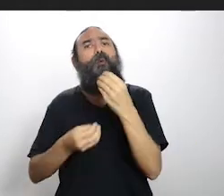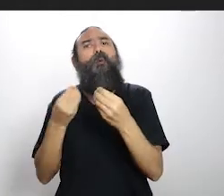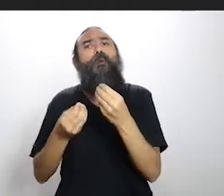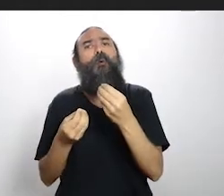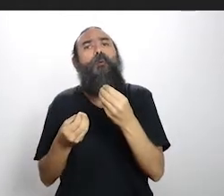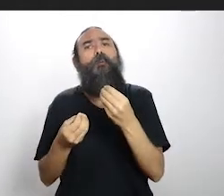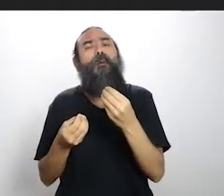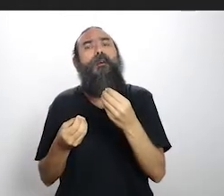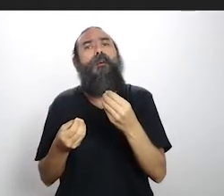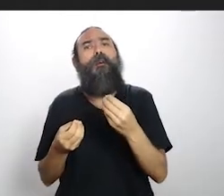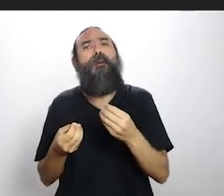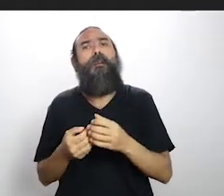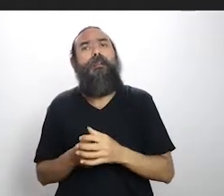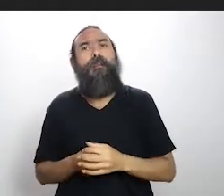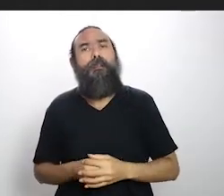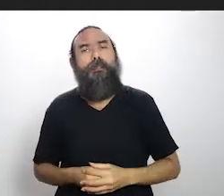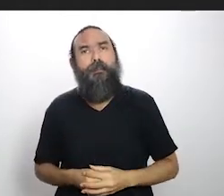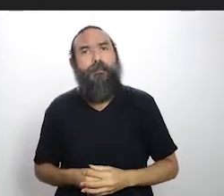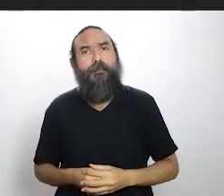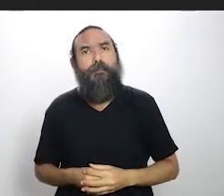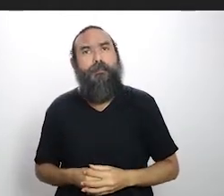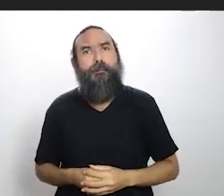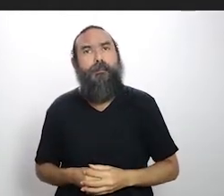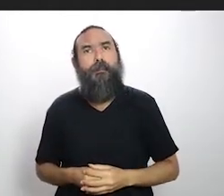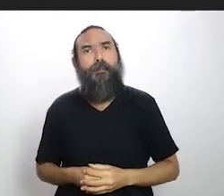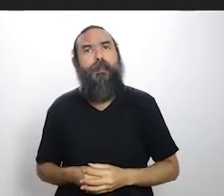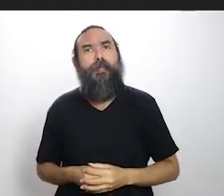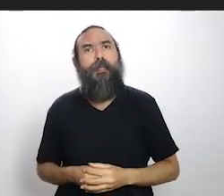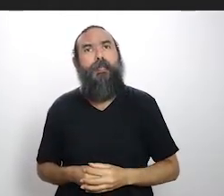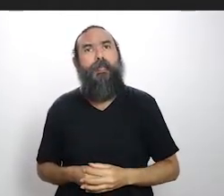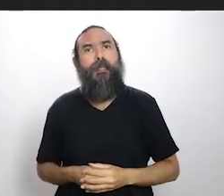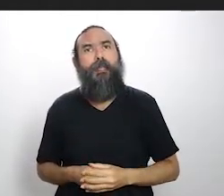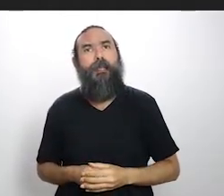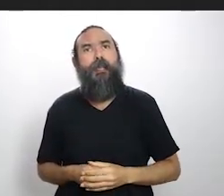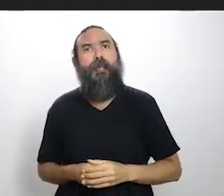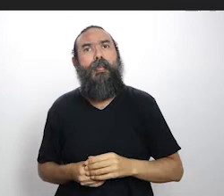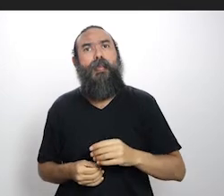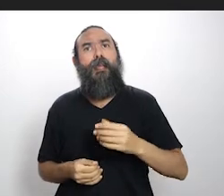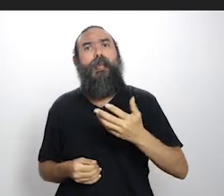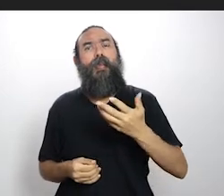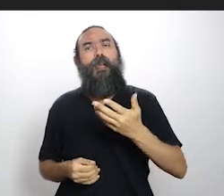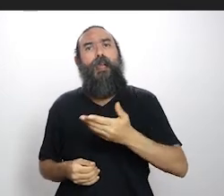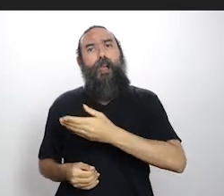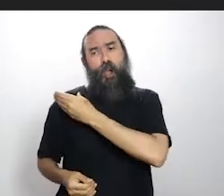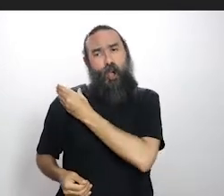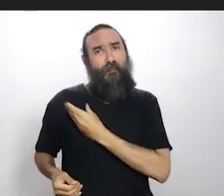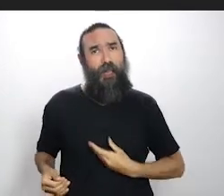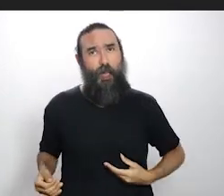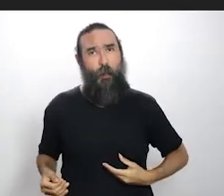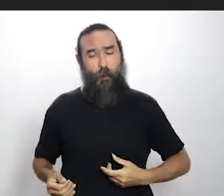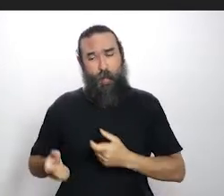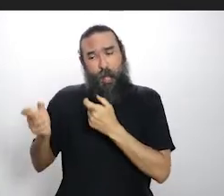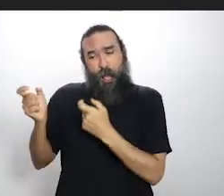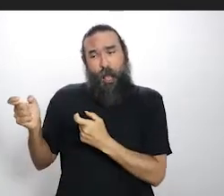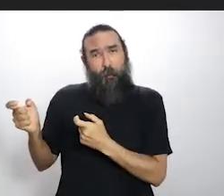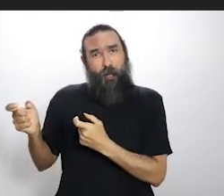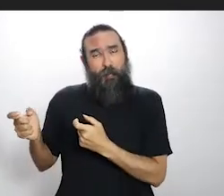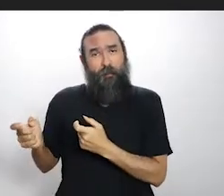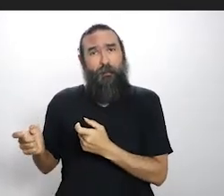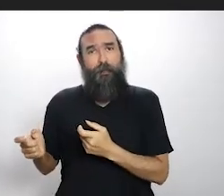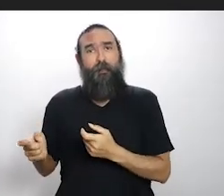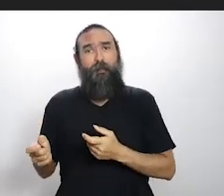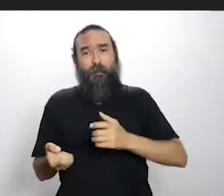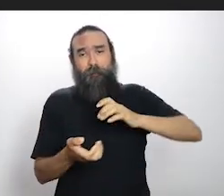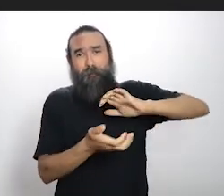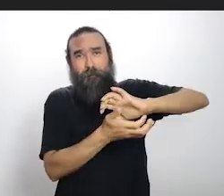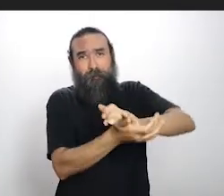direto a partir das forças armadas do Estado, a partir da violência brutal direta, que